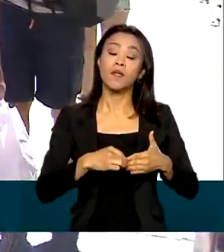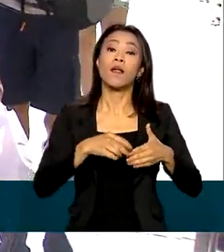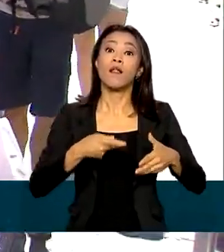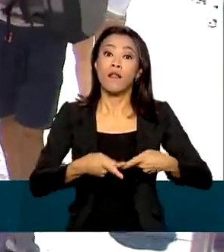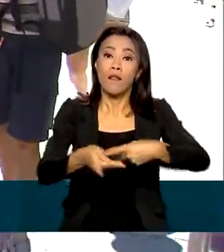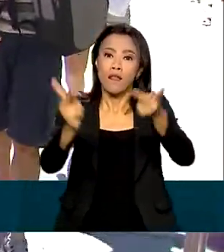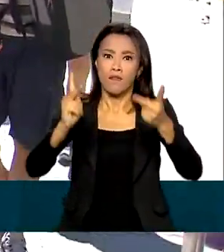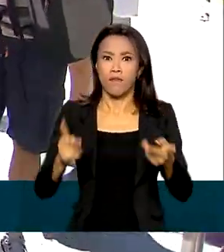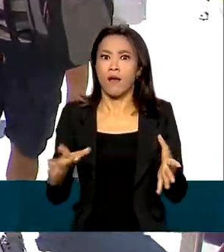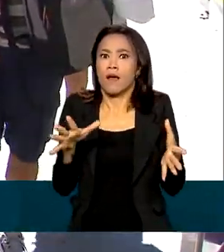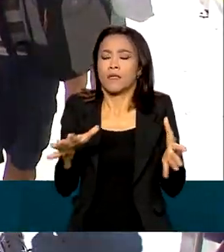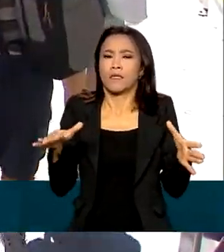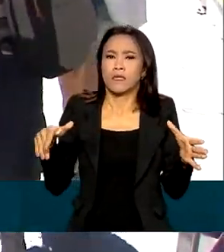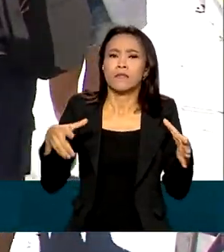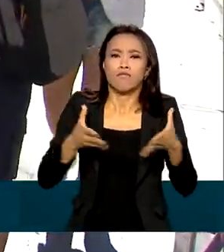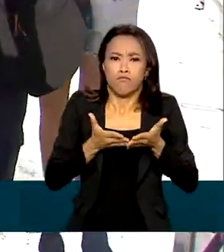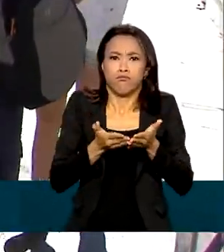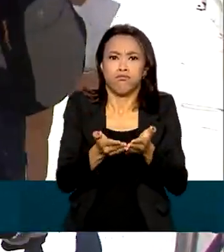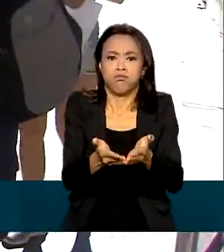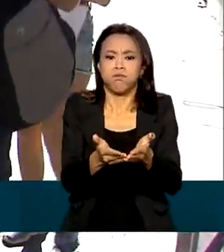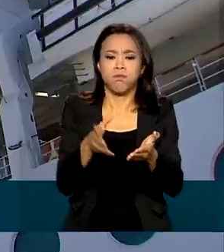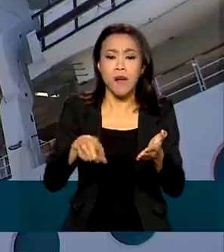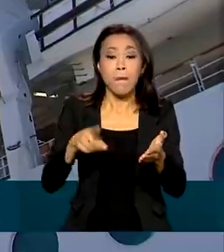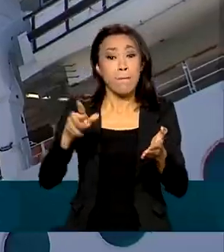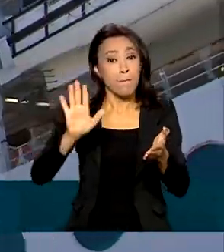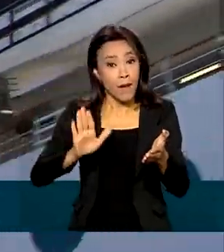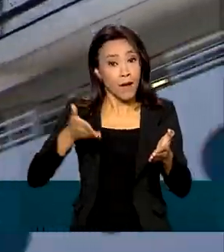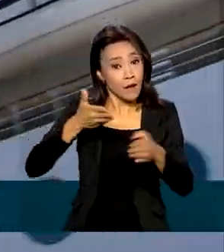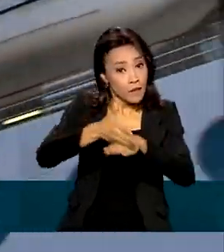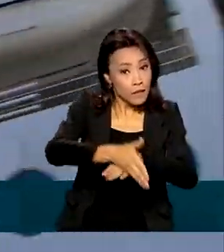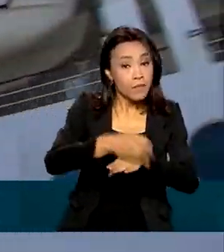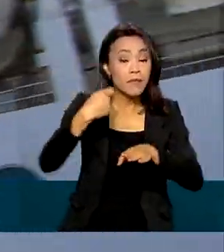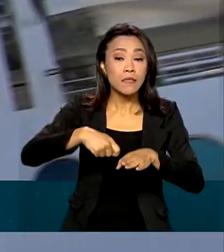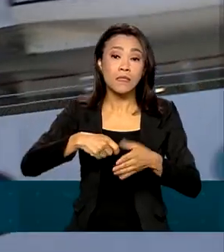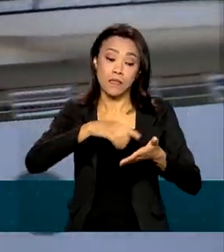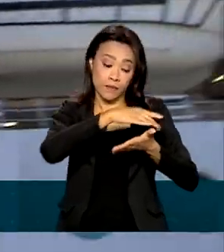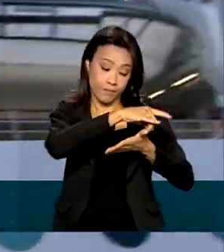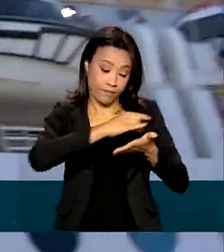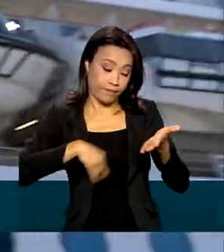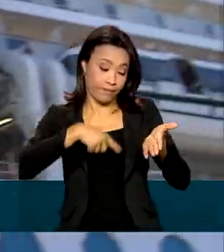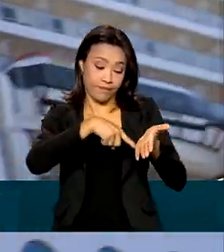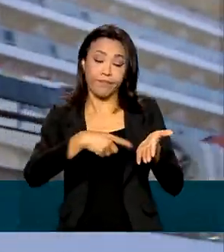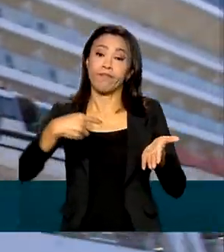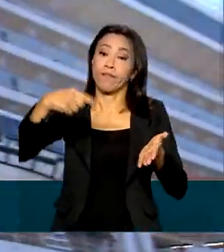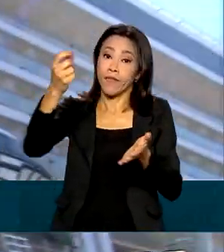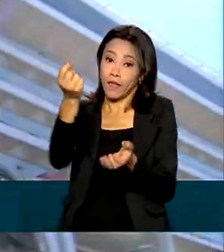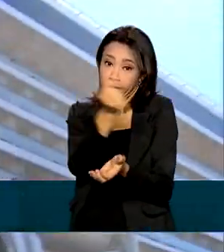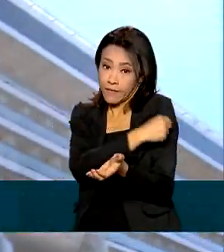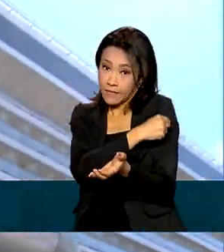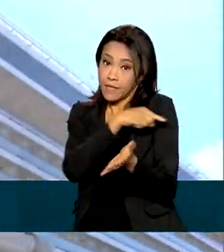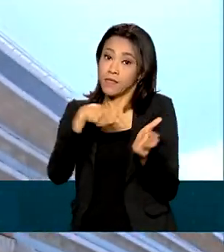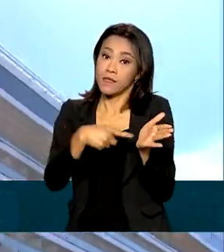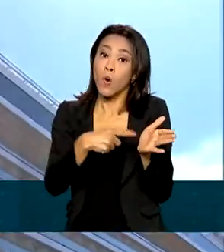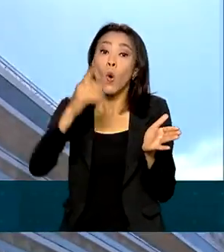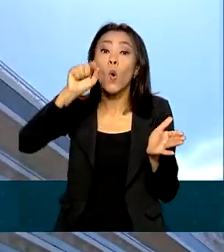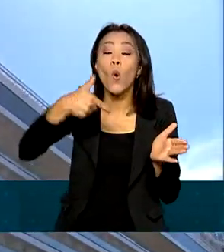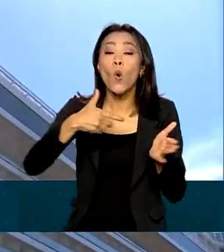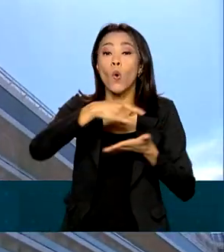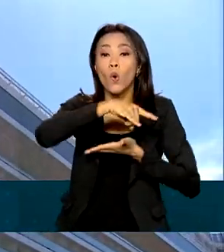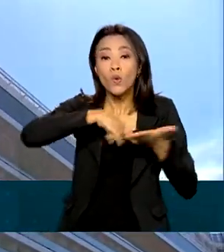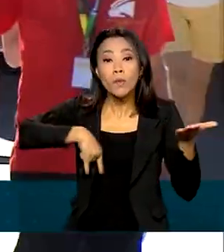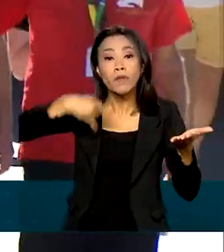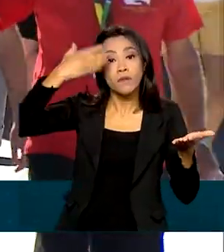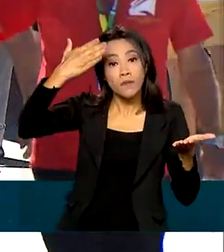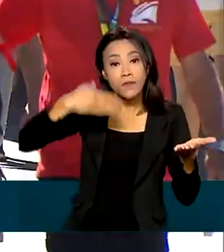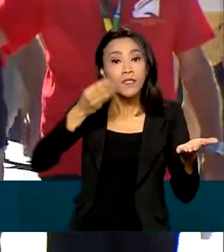passageiros para embarcar é necessário apresentar comprovante de vacinação ou teste negativo para a covid-19 o uso de